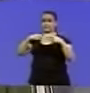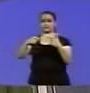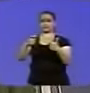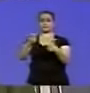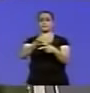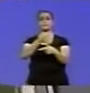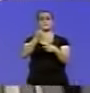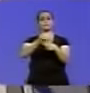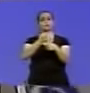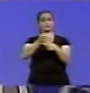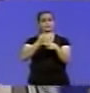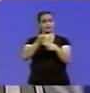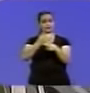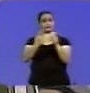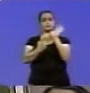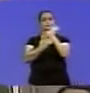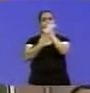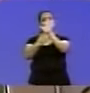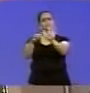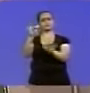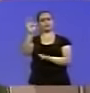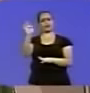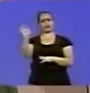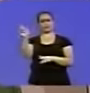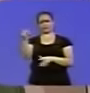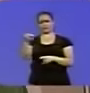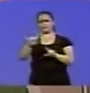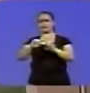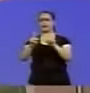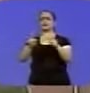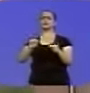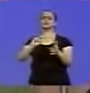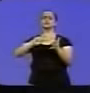fé. Mas o que é mesmo ter fé?